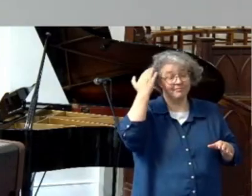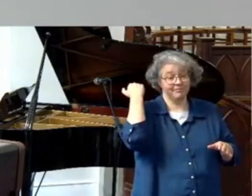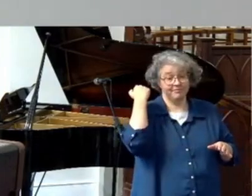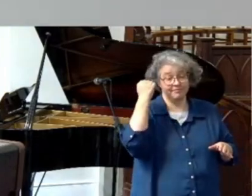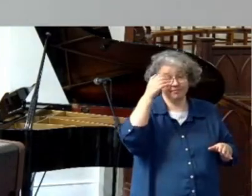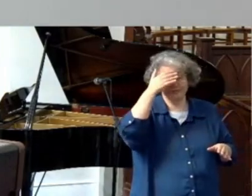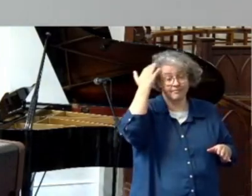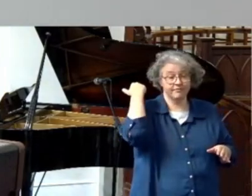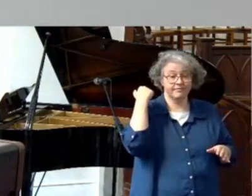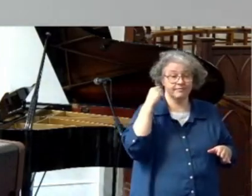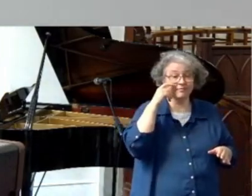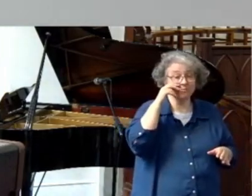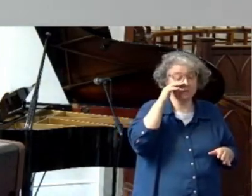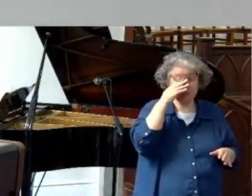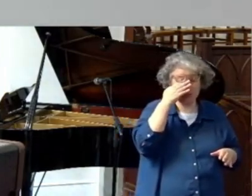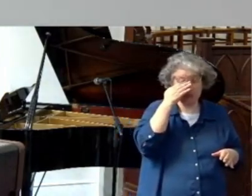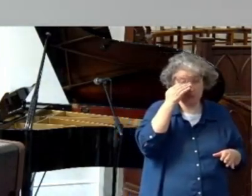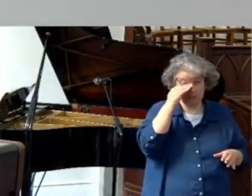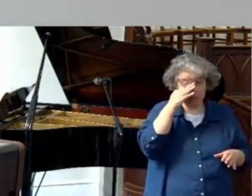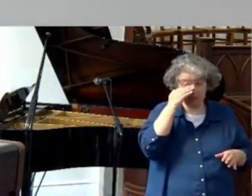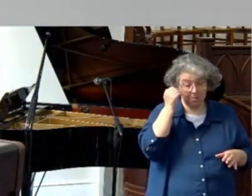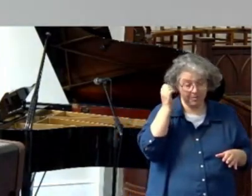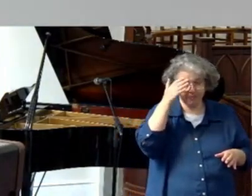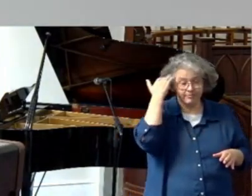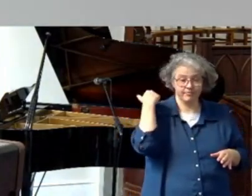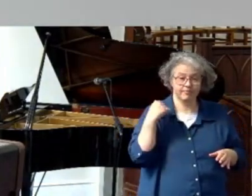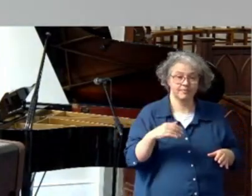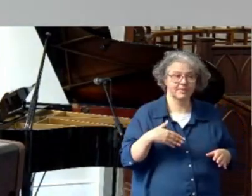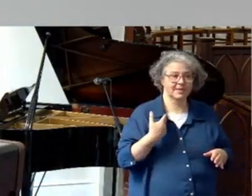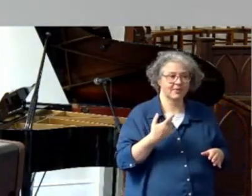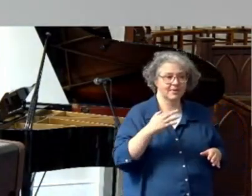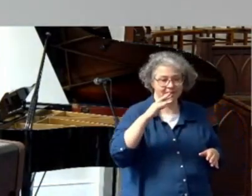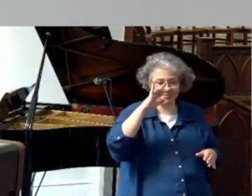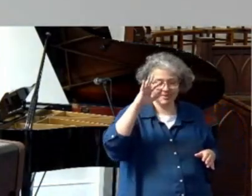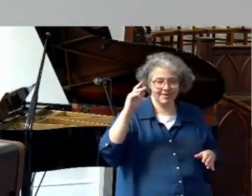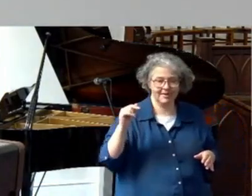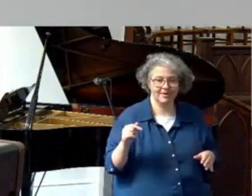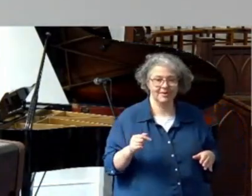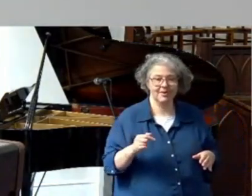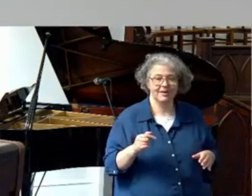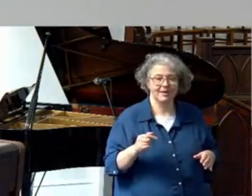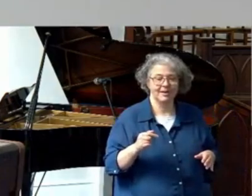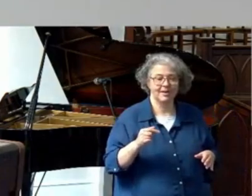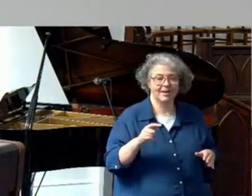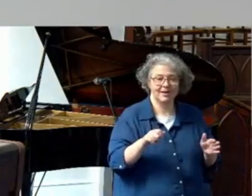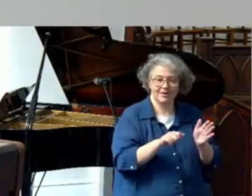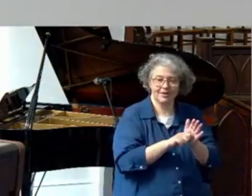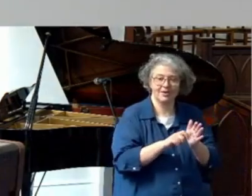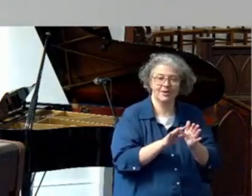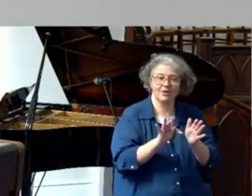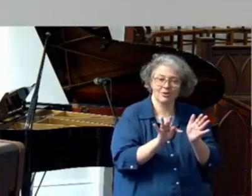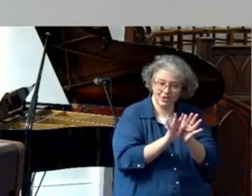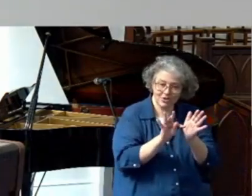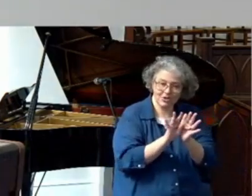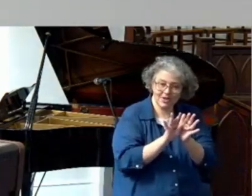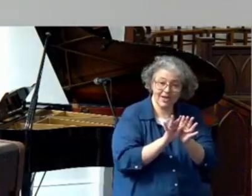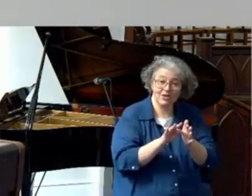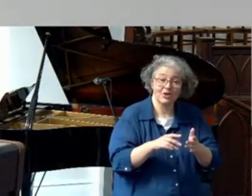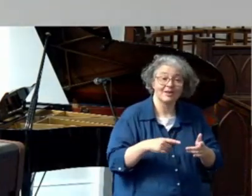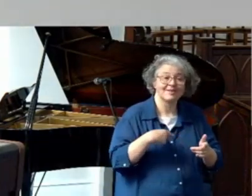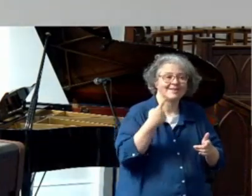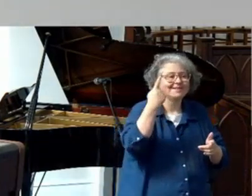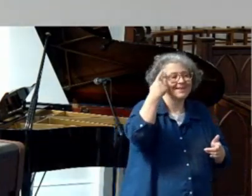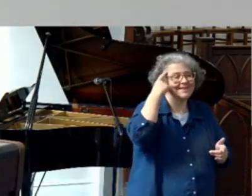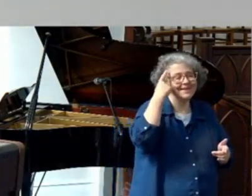Então, é quando nós passamos por esse raciocínio, segundo Tiago, que a gente consegue compreender: existe uma vida eterna. Nós